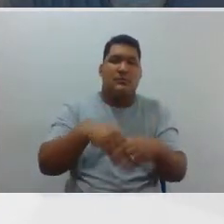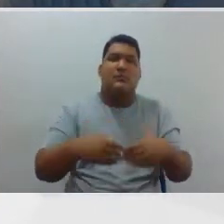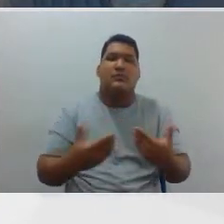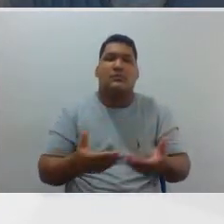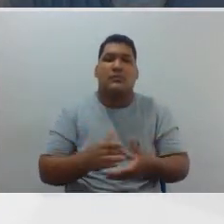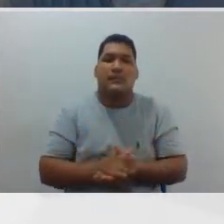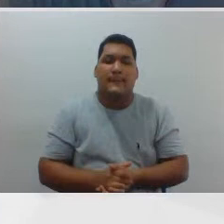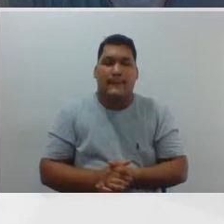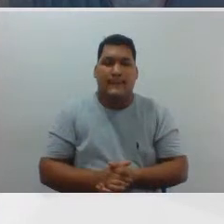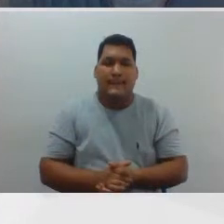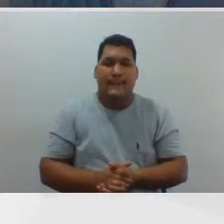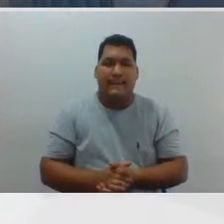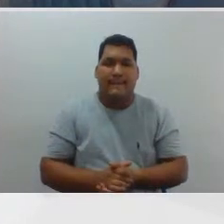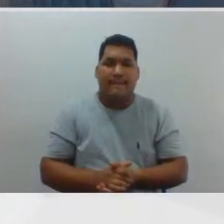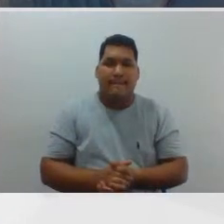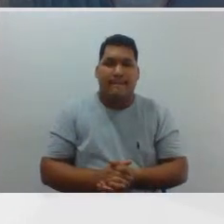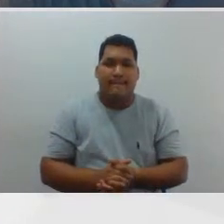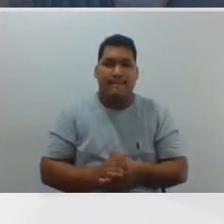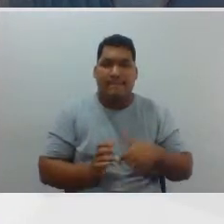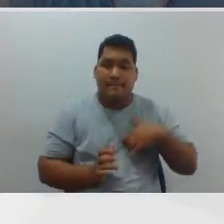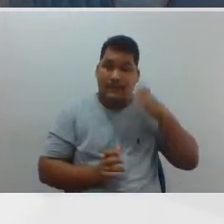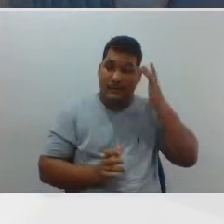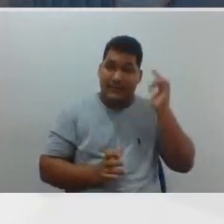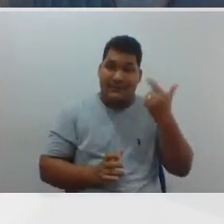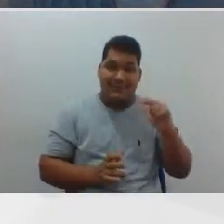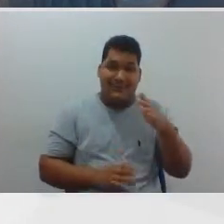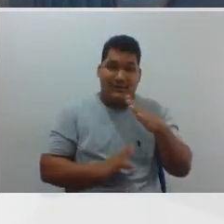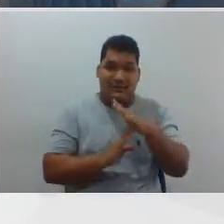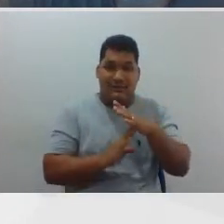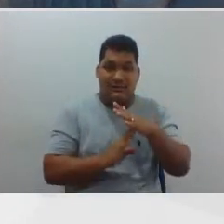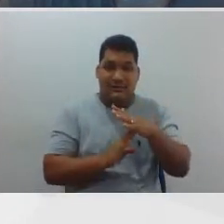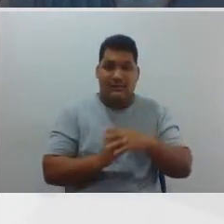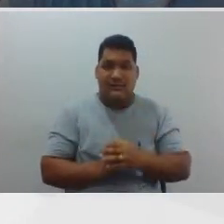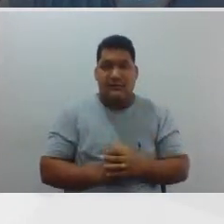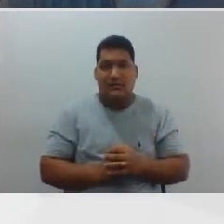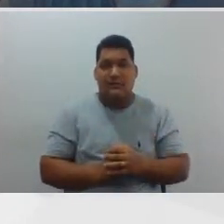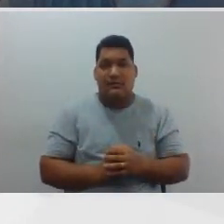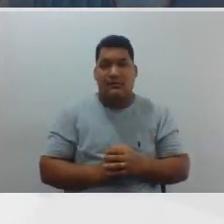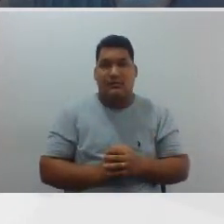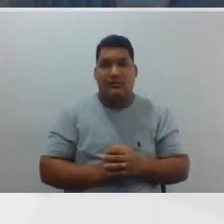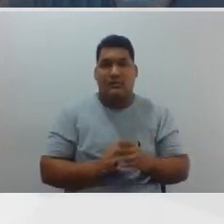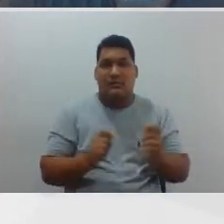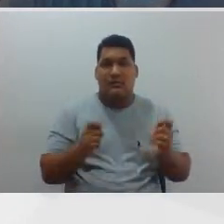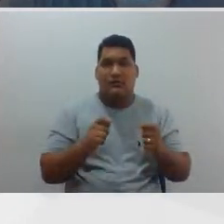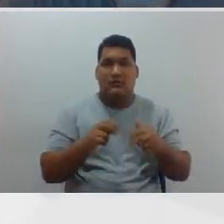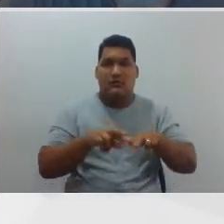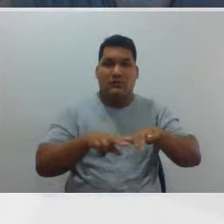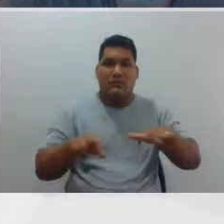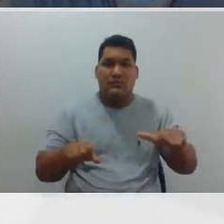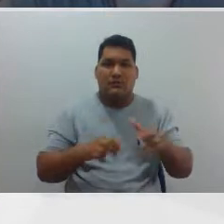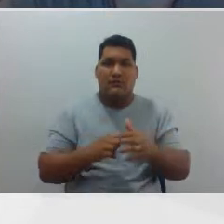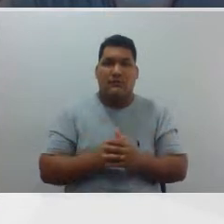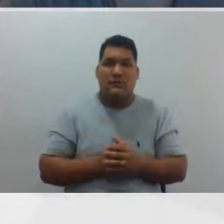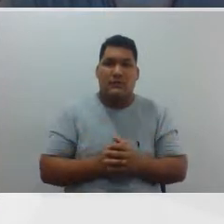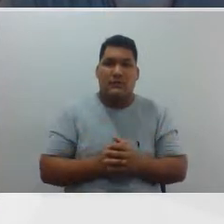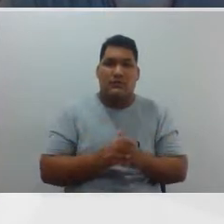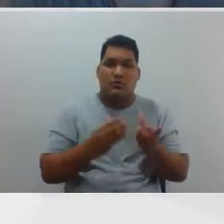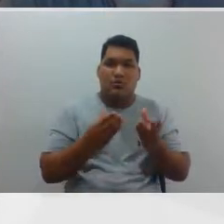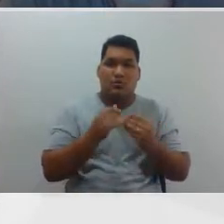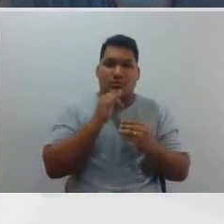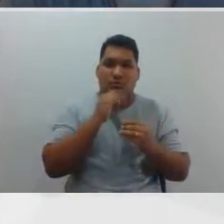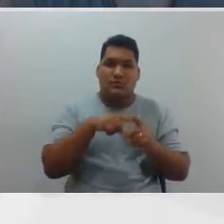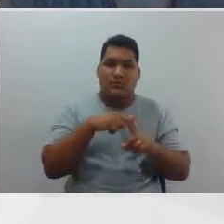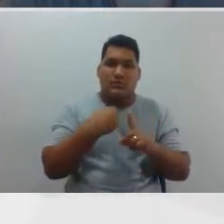Eu acho que não existe limite, né? Os limites vão ter que ser impostos pela sociedade. Eu falei um